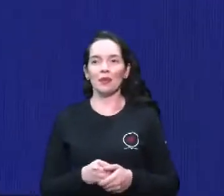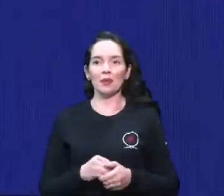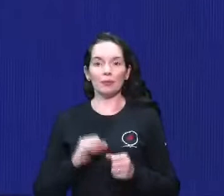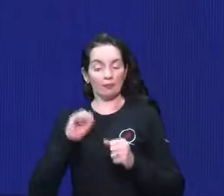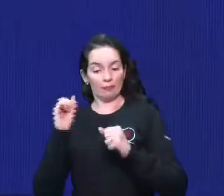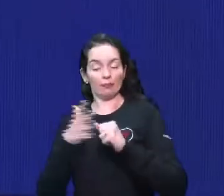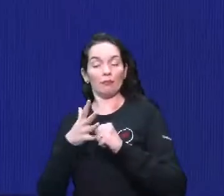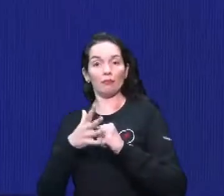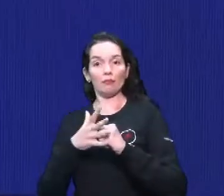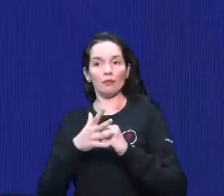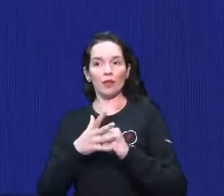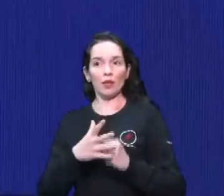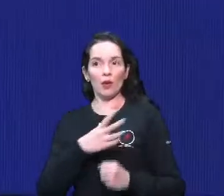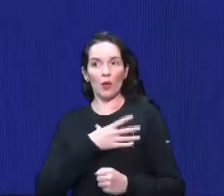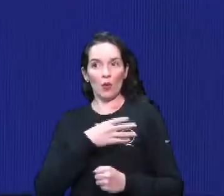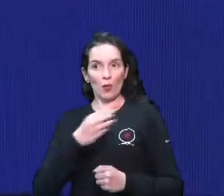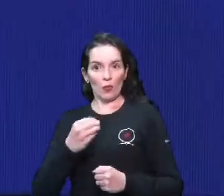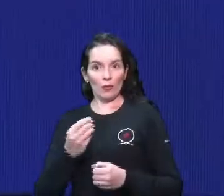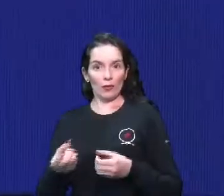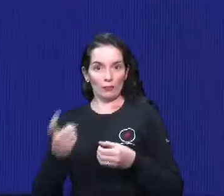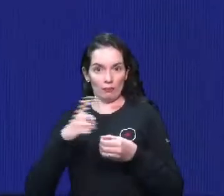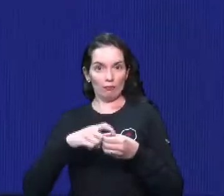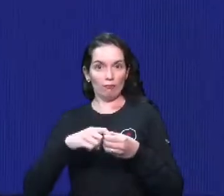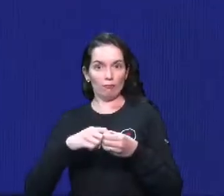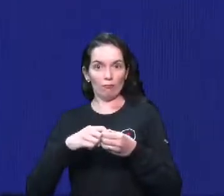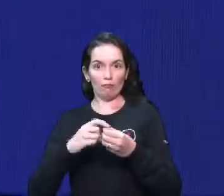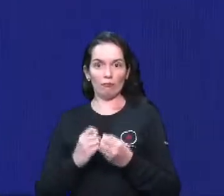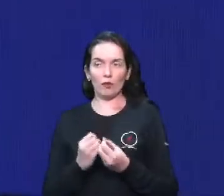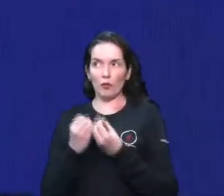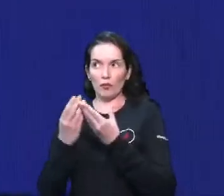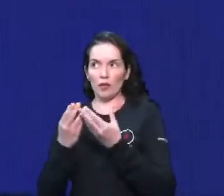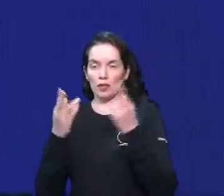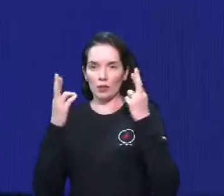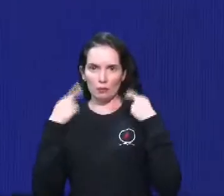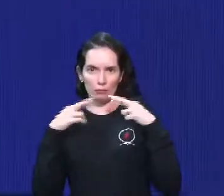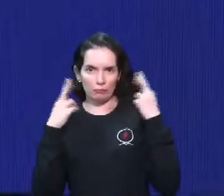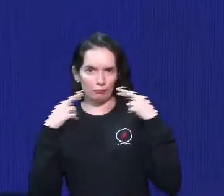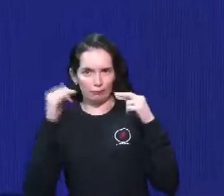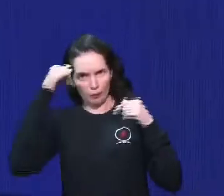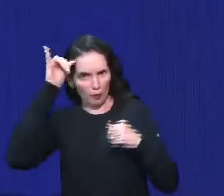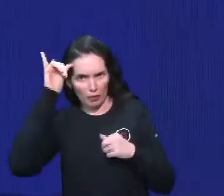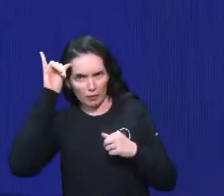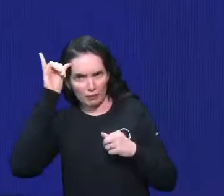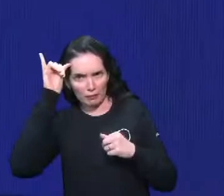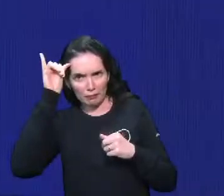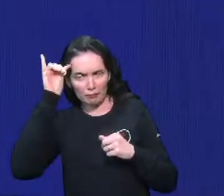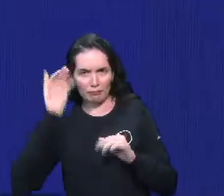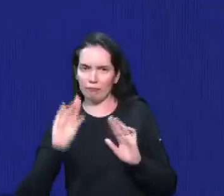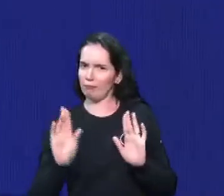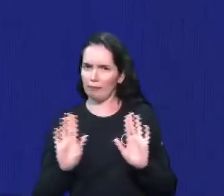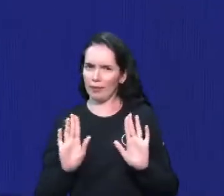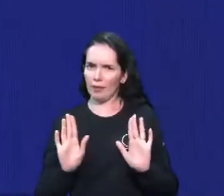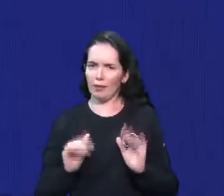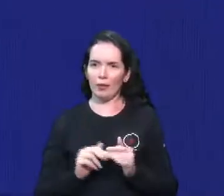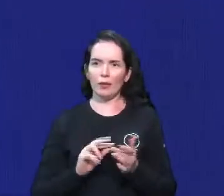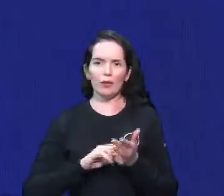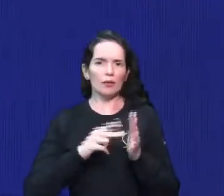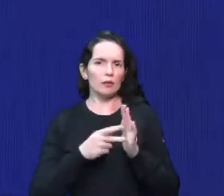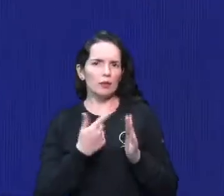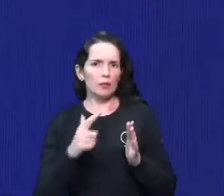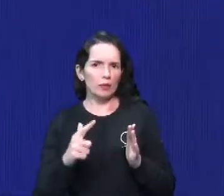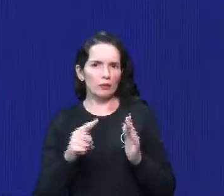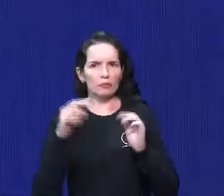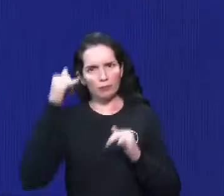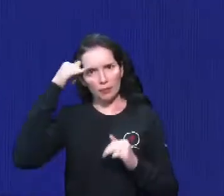Samuel, com 3 bezerros. Ela ofereceu o bezerro ao Senhor no voto? Não. Outra versão vai dizer: um bezerro de